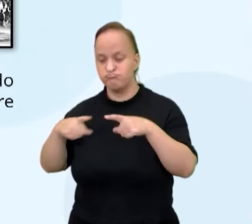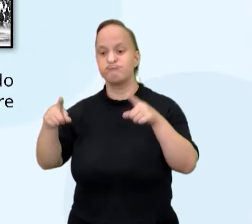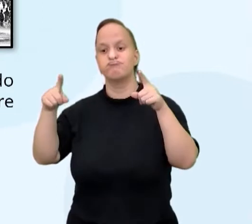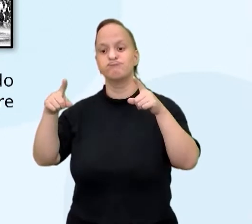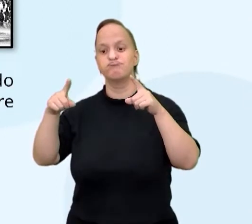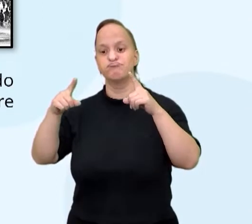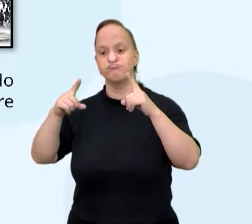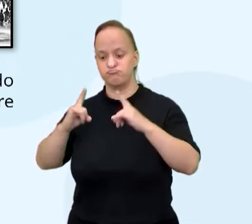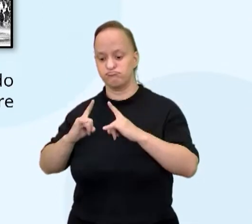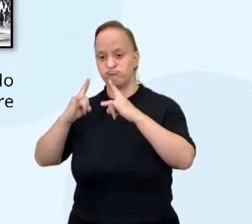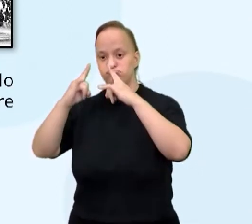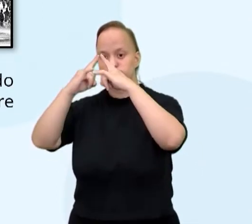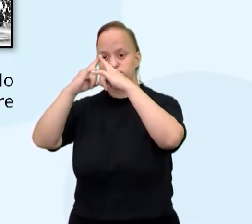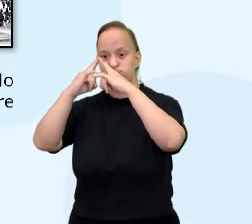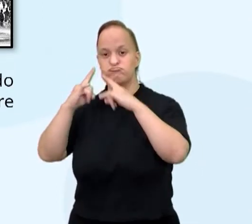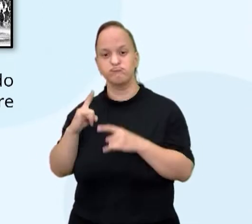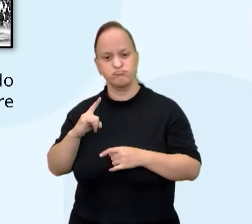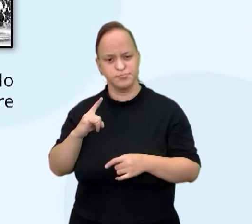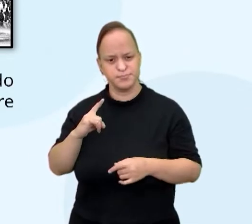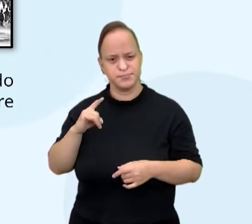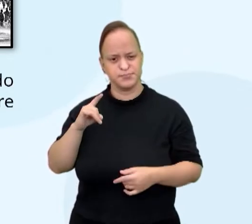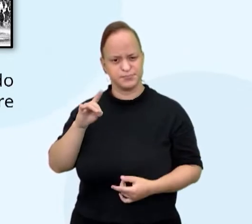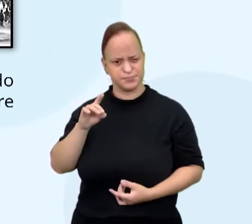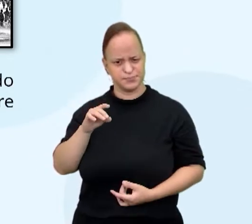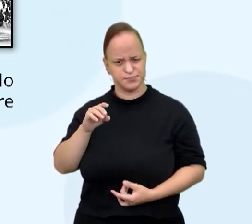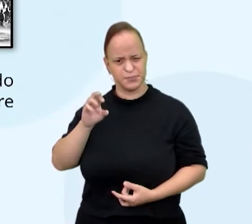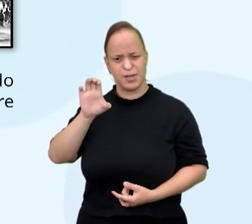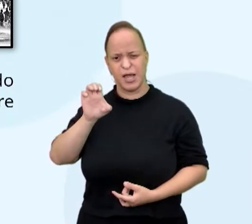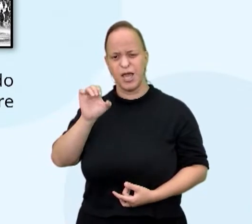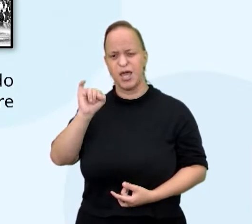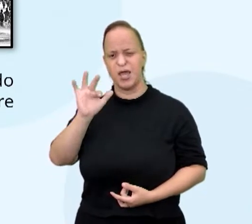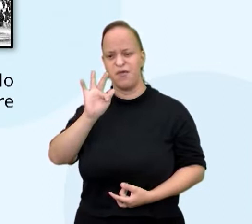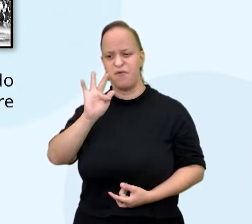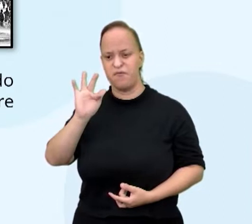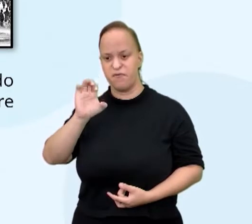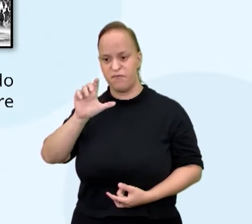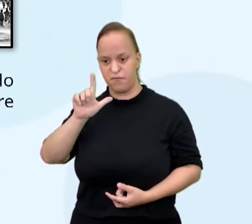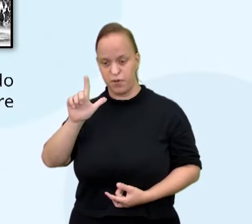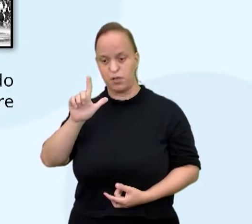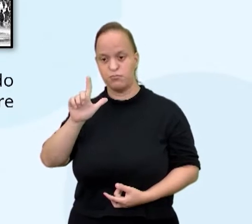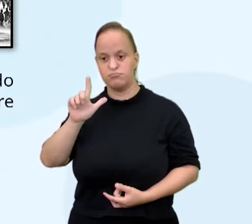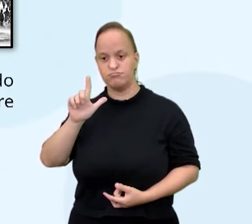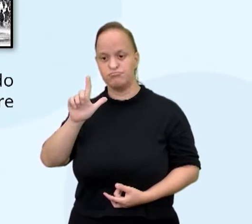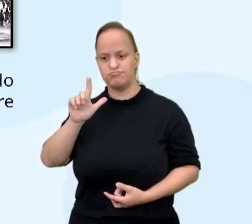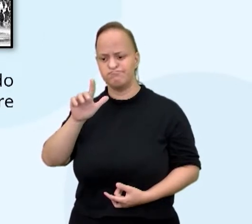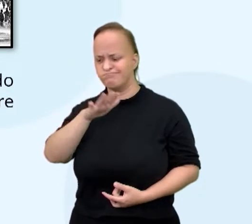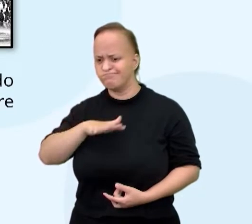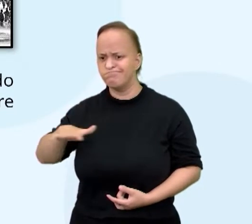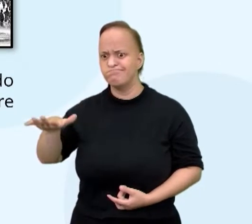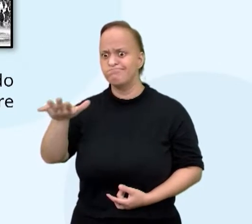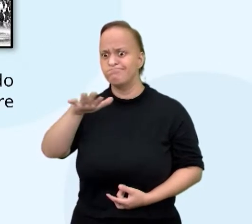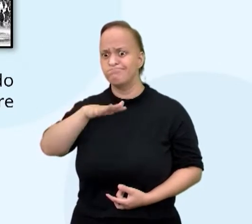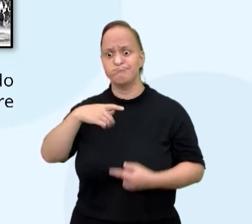conhece. Então a Torre Eiffel foi inaugurada em 1889 na grande feira, né, da grande